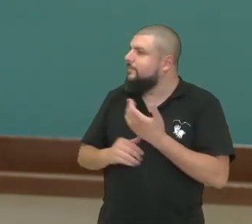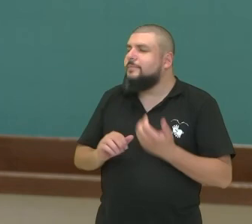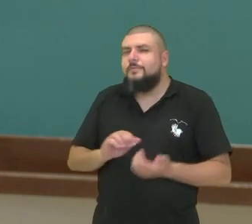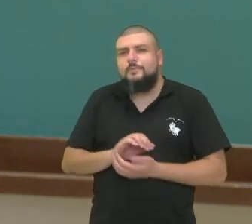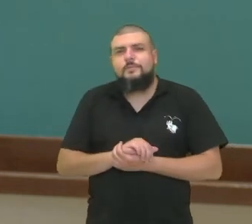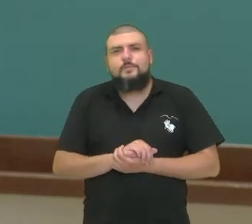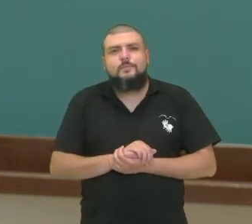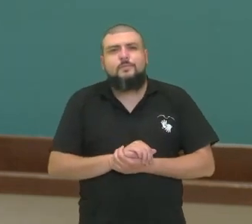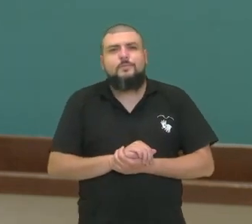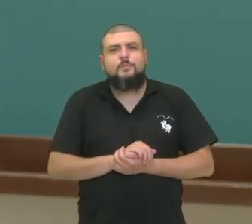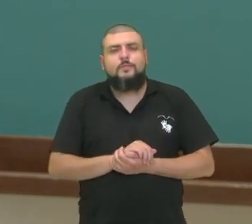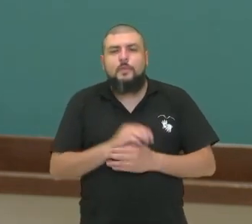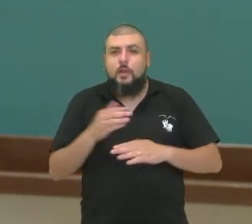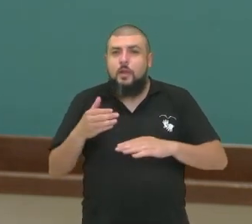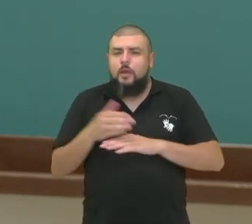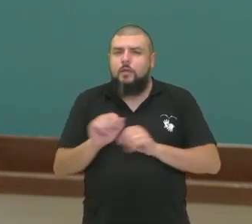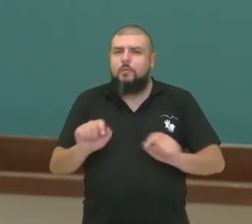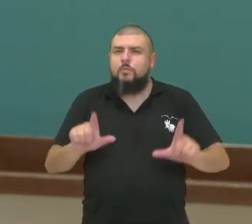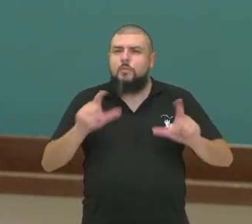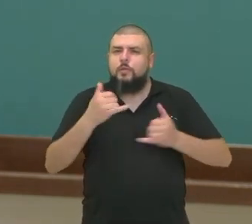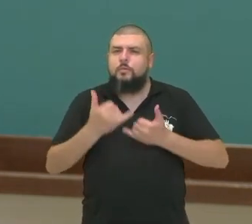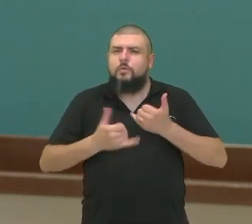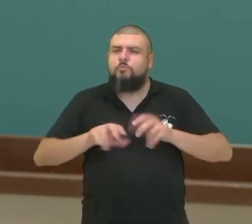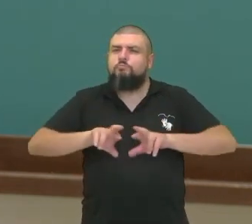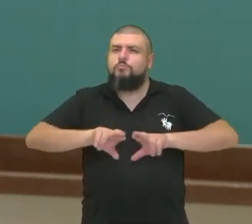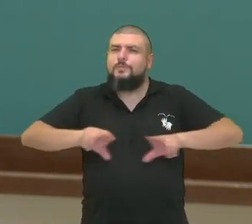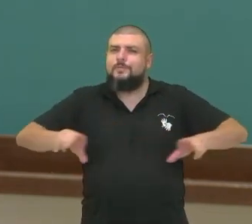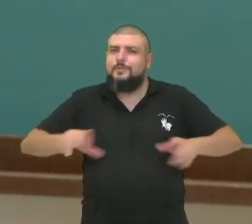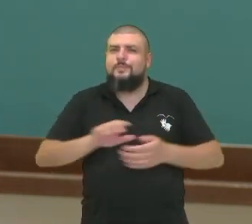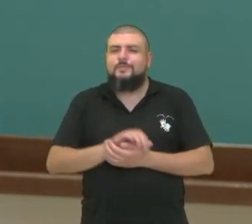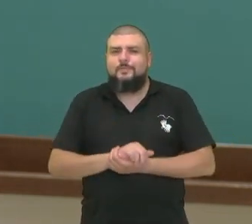www.matific.com.br, tá bom? Acesse, tem vários jogos esperando por você.